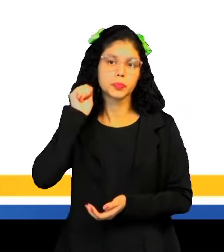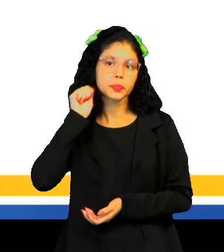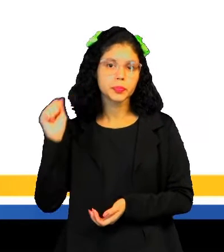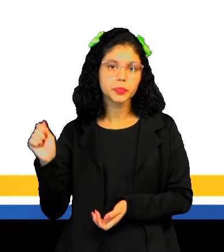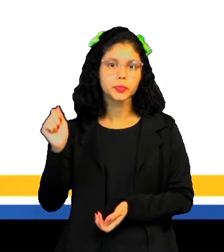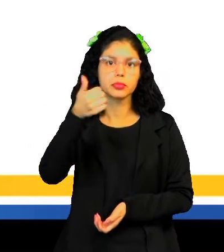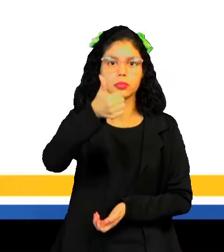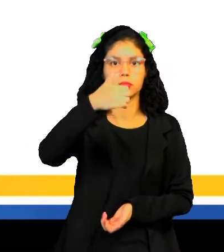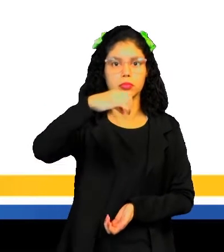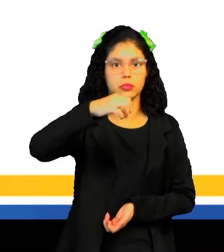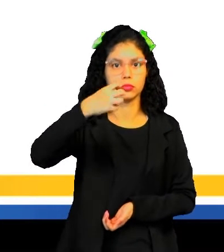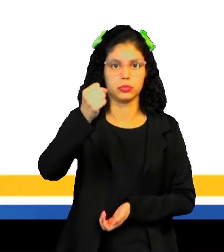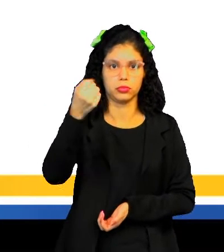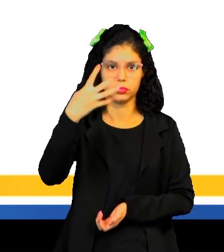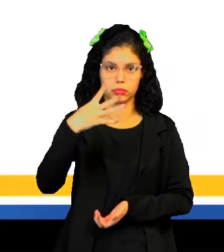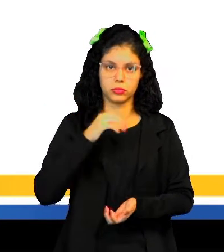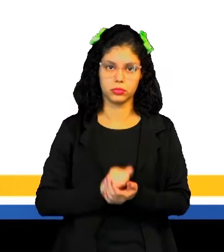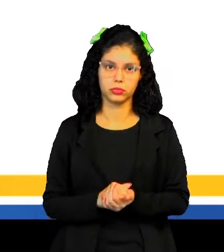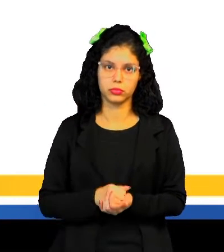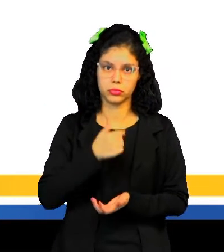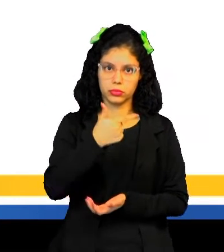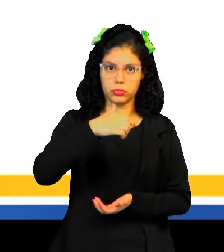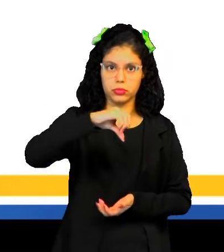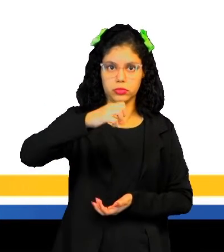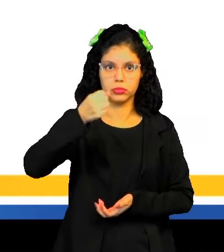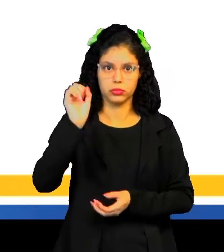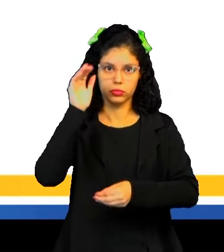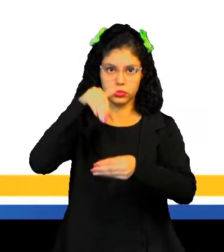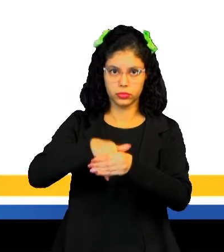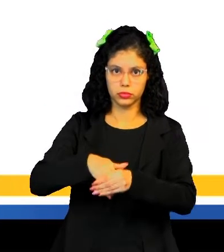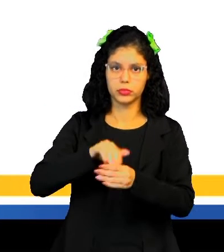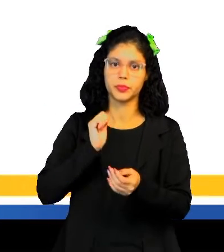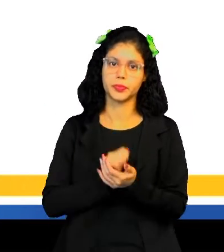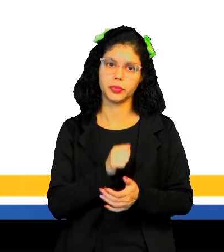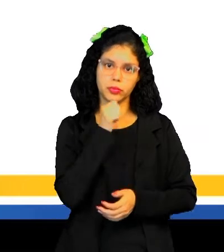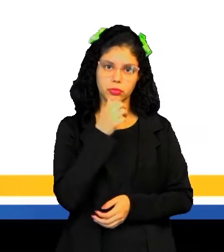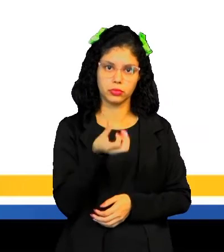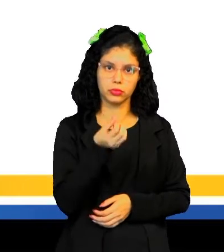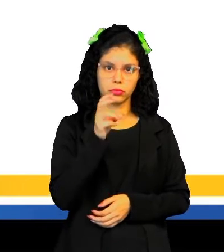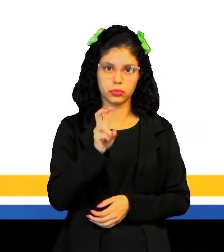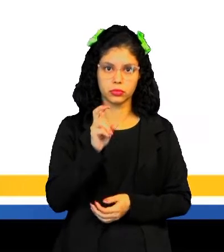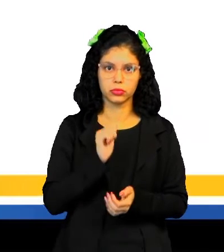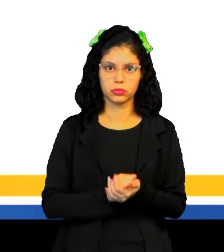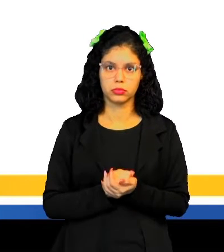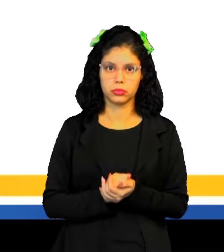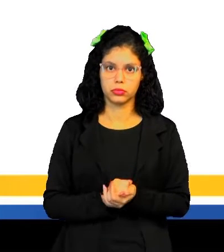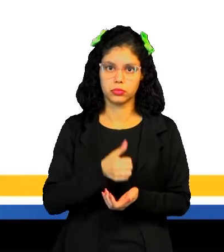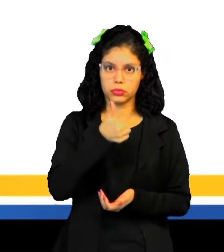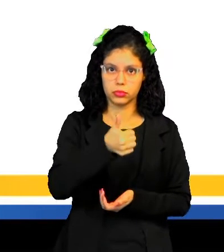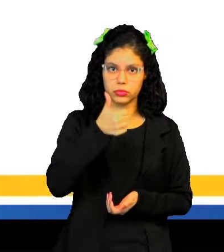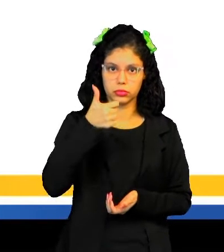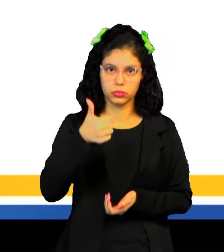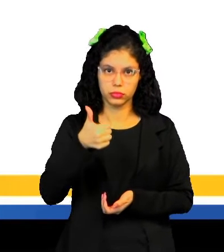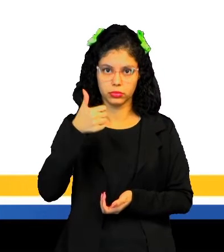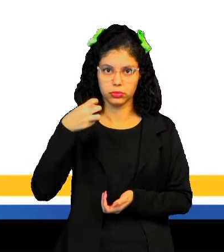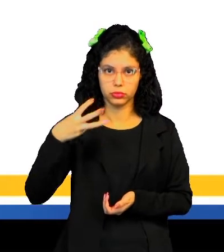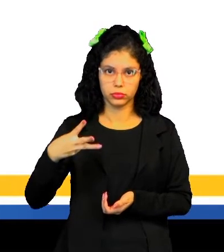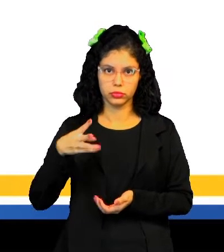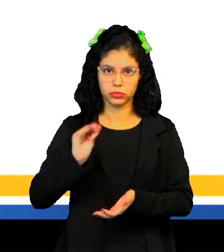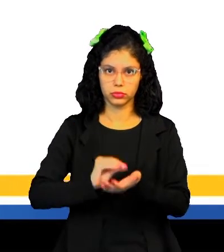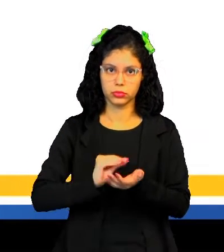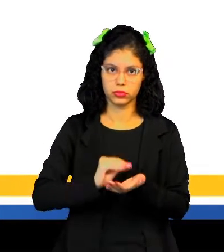de 1984, por 298 votos a favor, 65 contra,